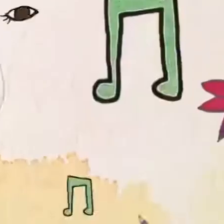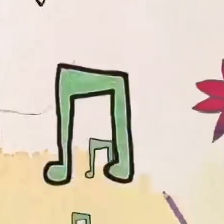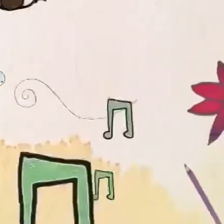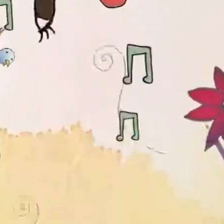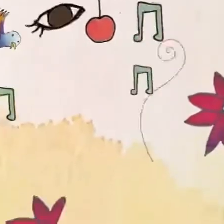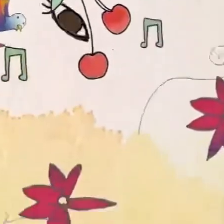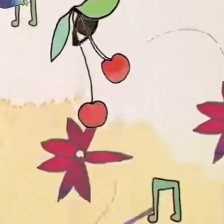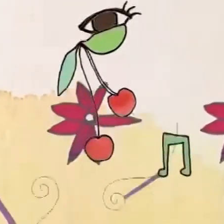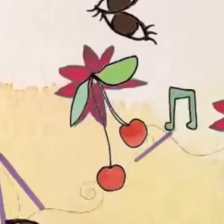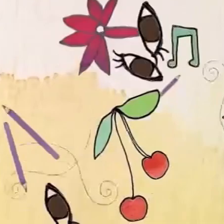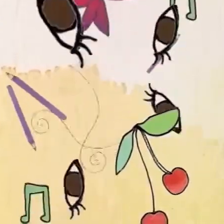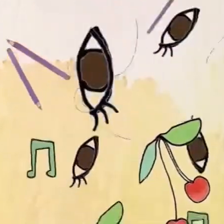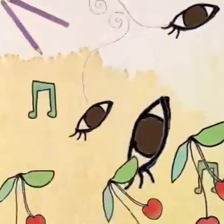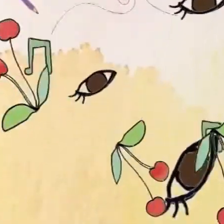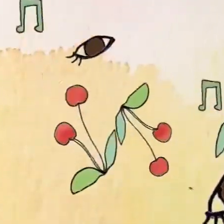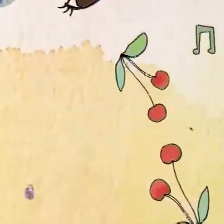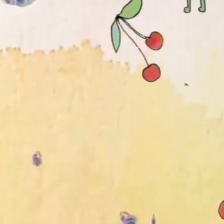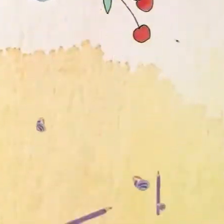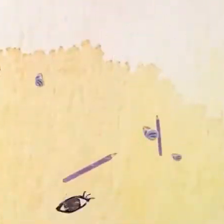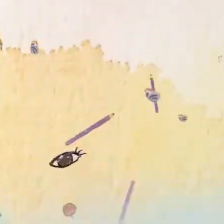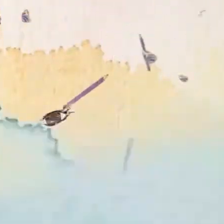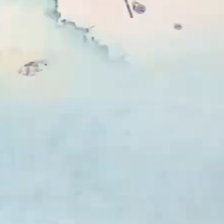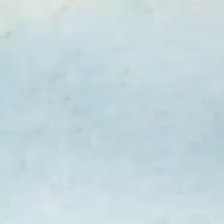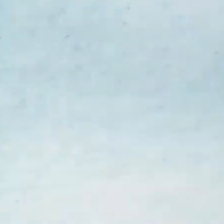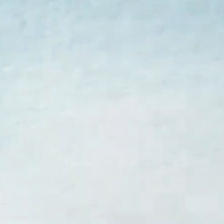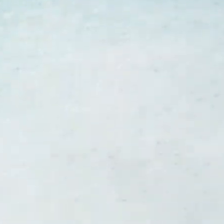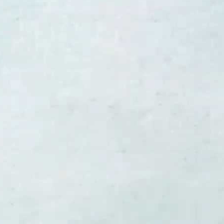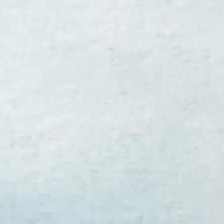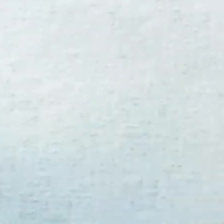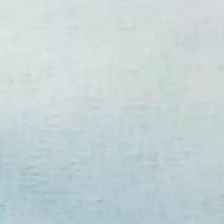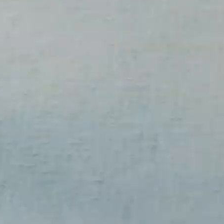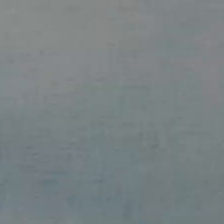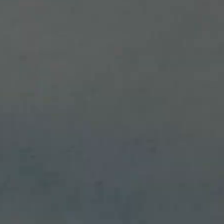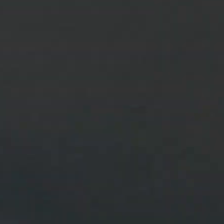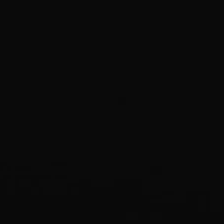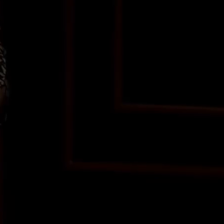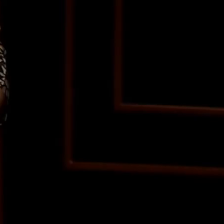de ninhos de abelharu ou de folhas de cereja.